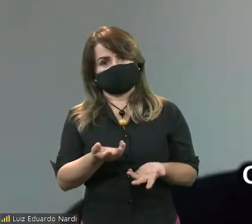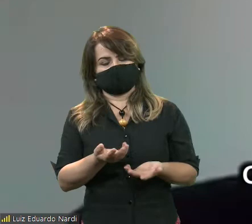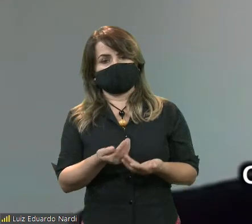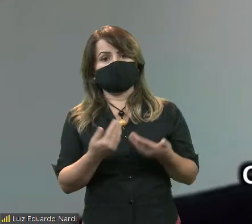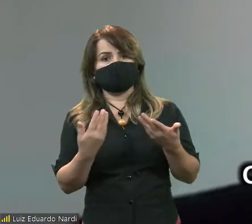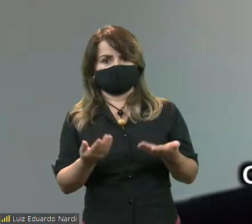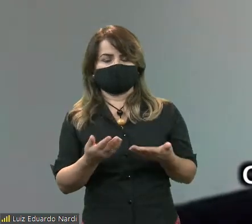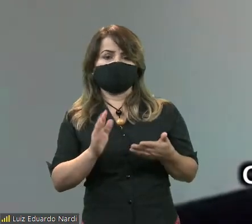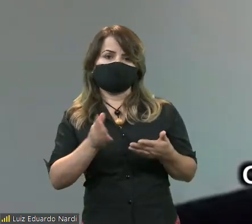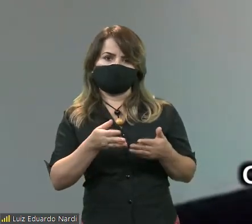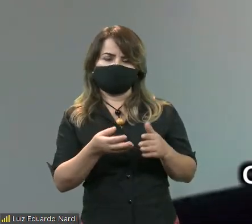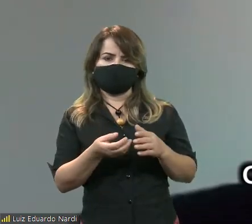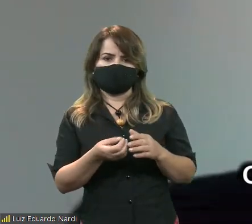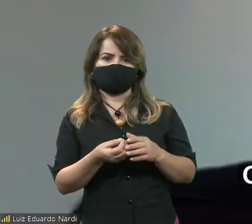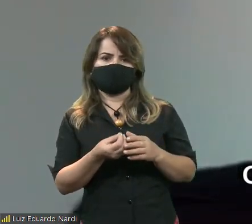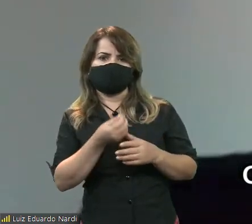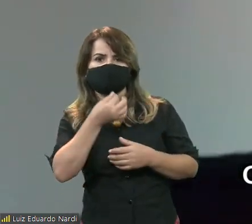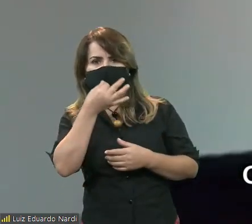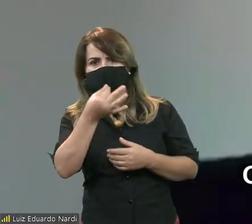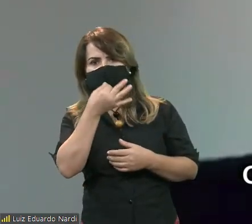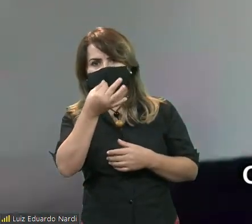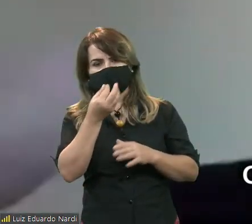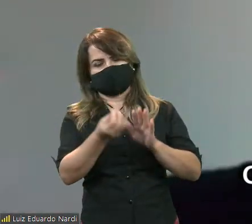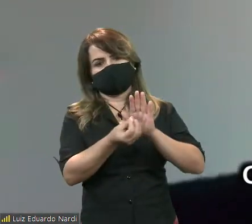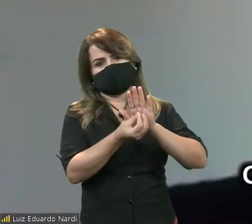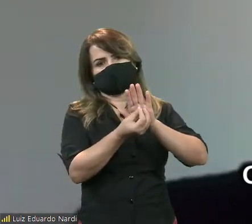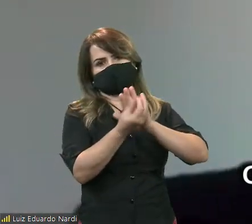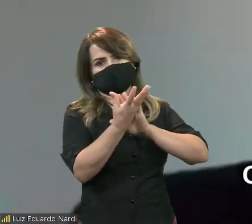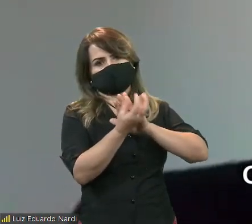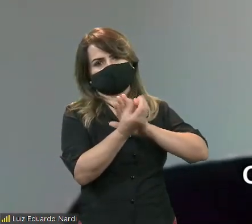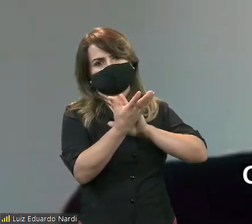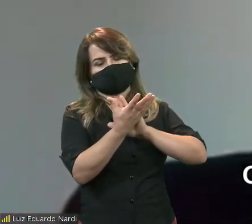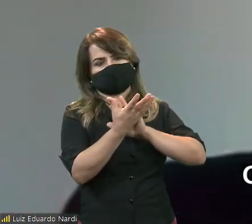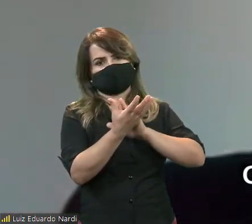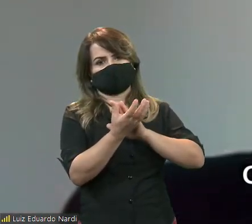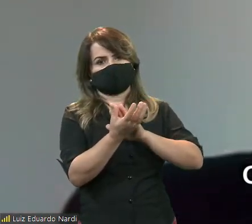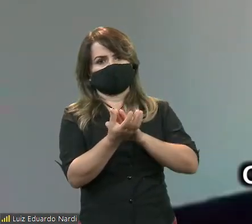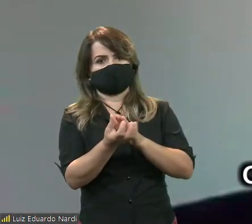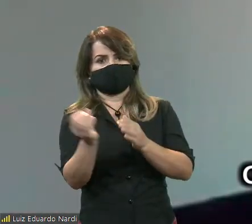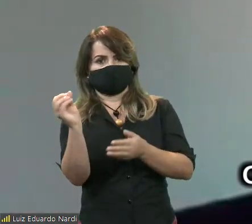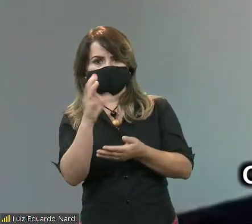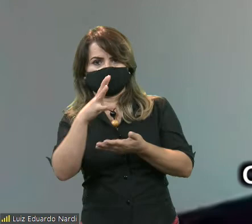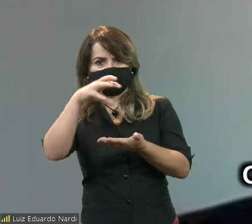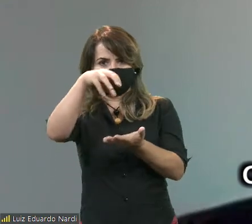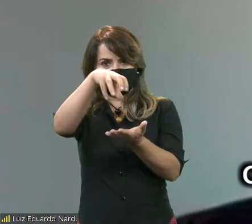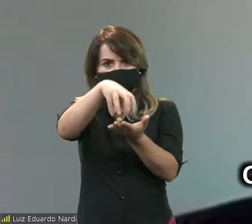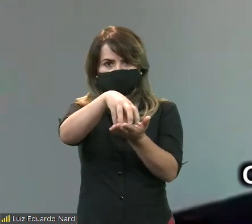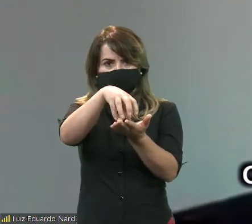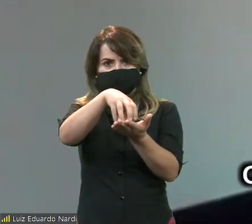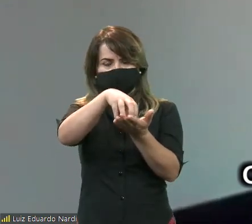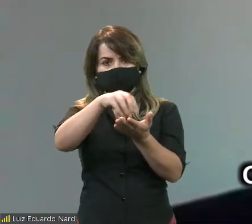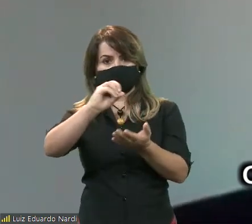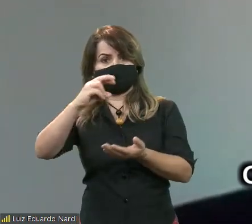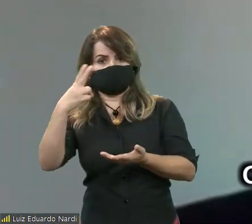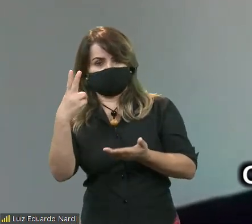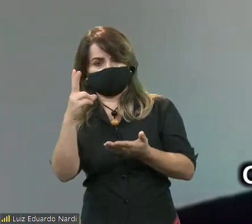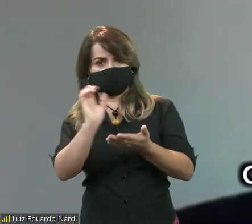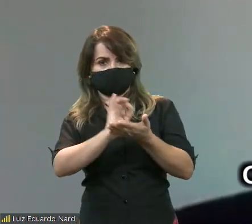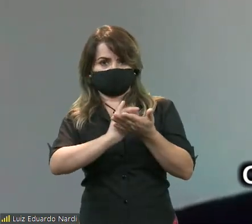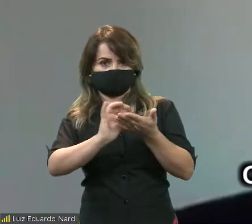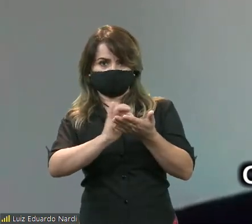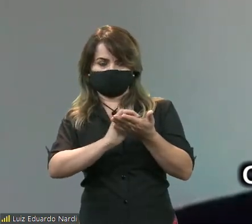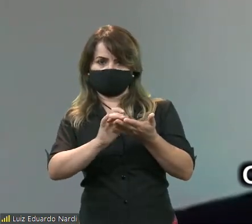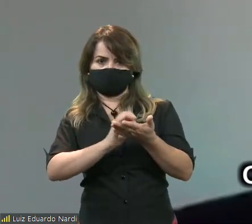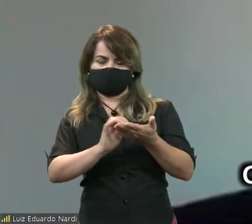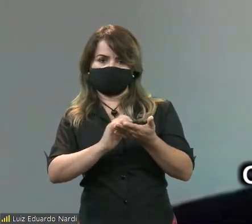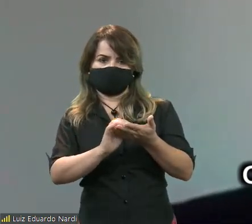se criar, após isso, um outro centro ou uma secretaria especial. Eu acho que não é o momento